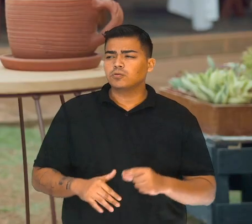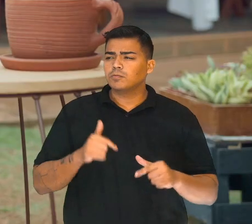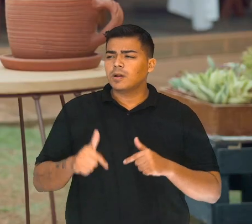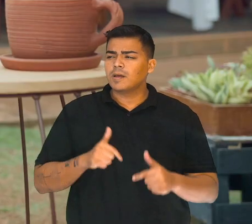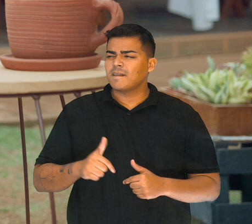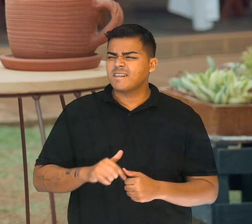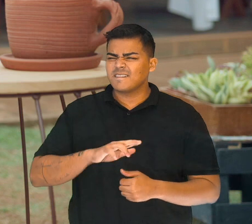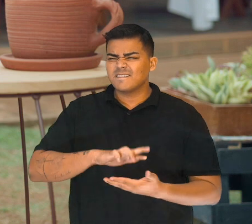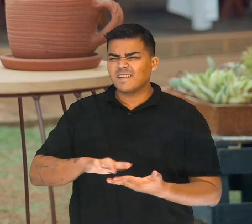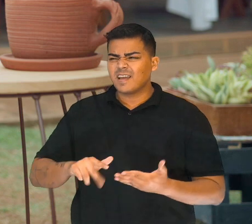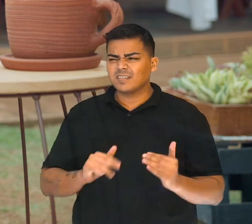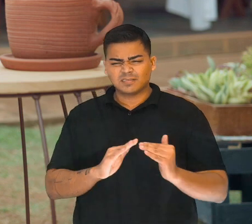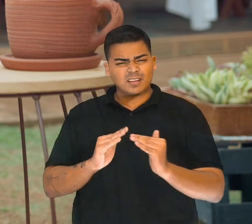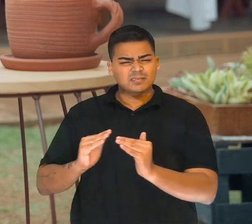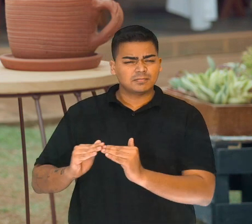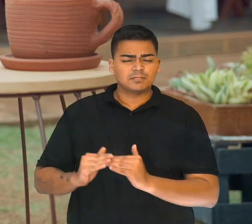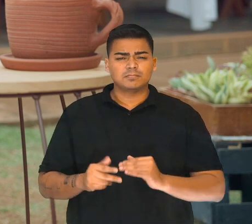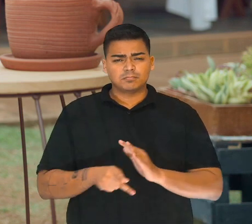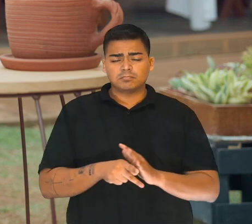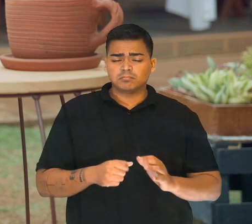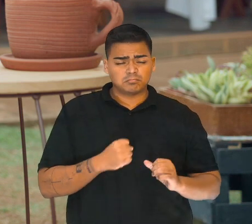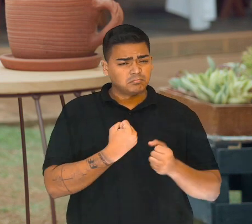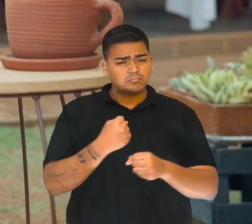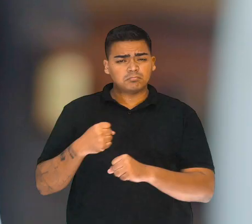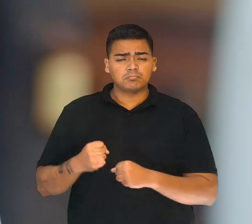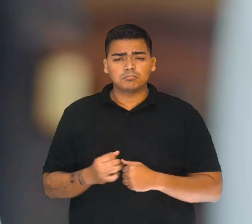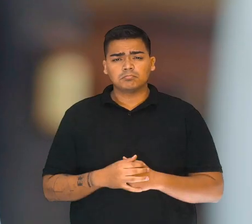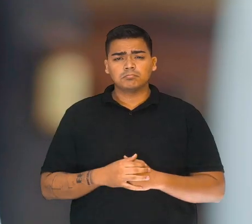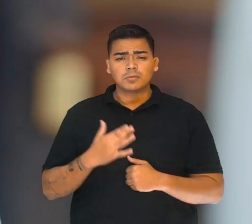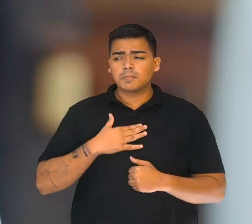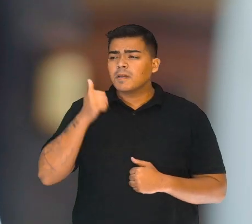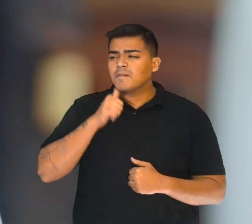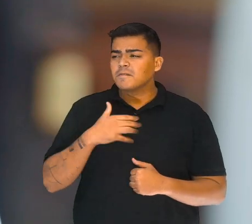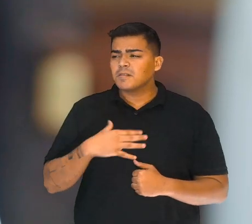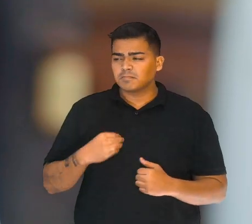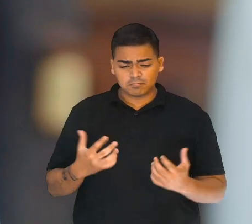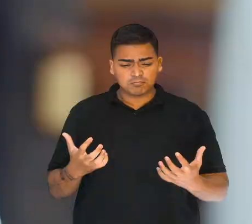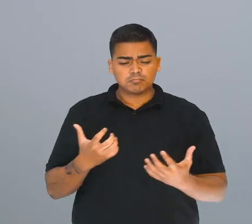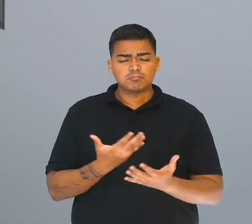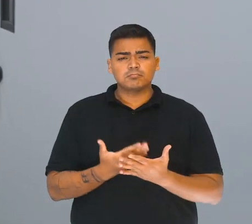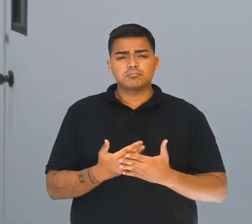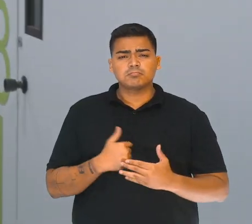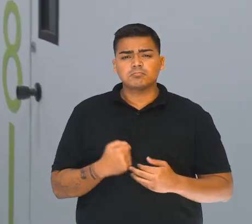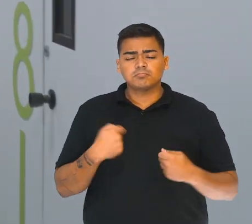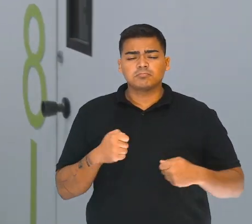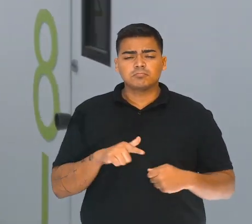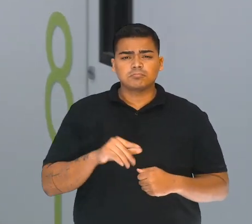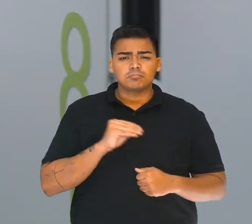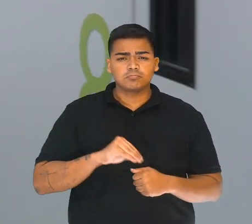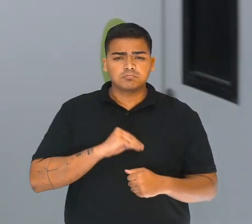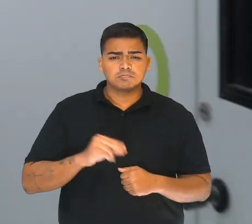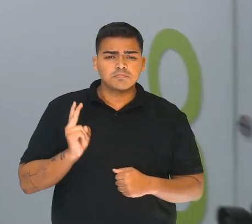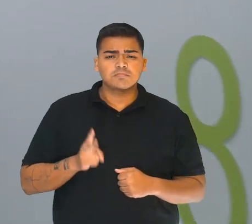Trabalhei em vários lugares aqui na cidade, várias casas de faxineira. Aí, depois a minha filha queria estudar, aí eu precisava de um